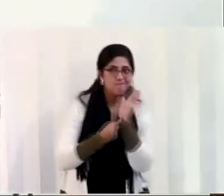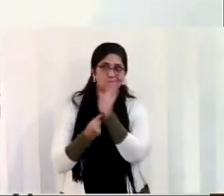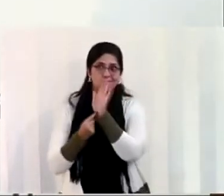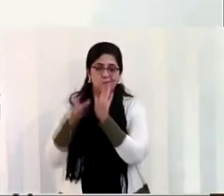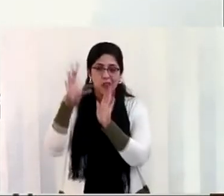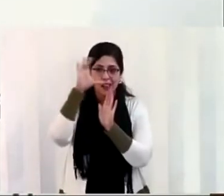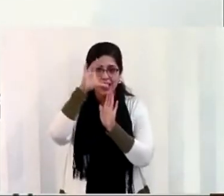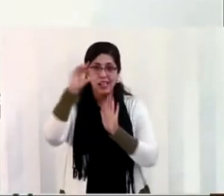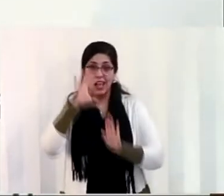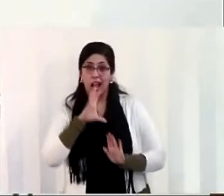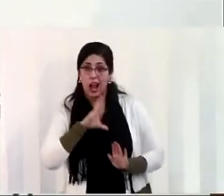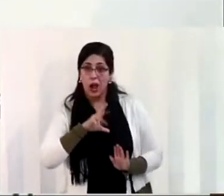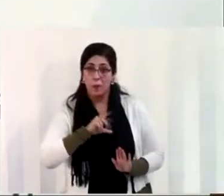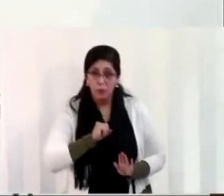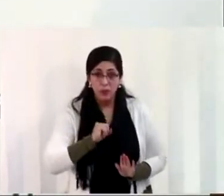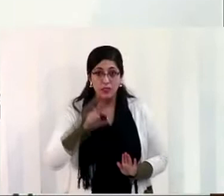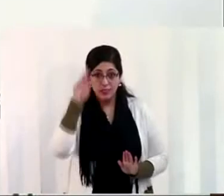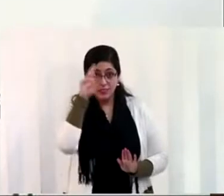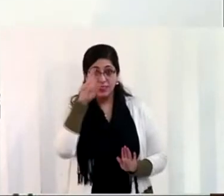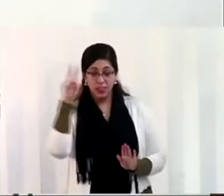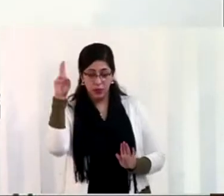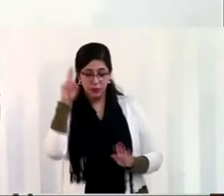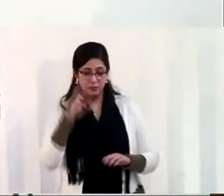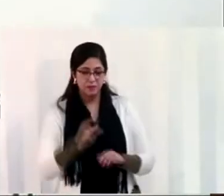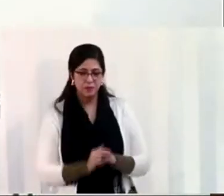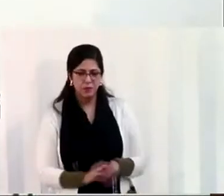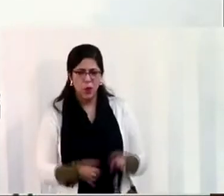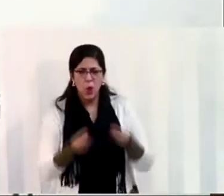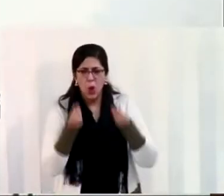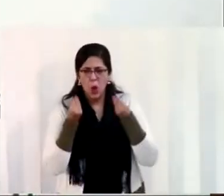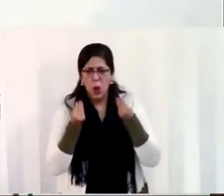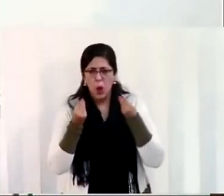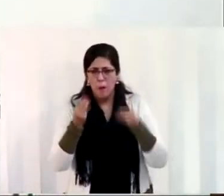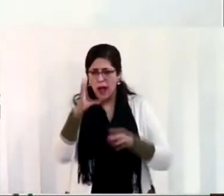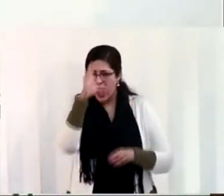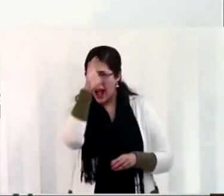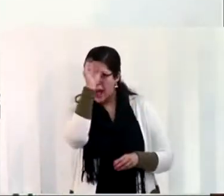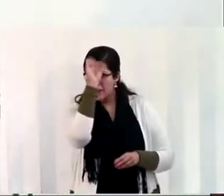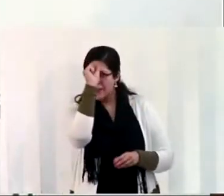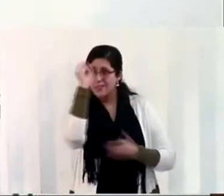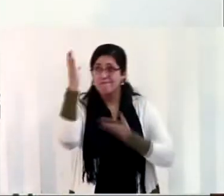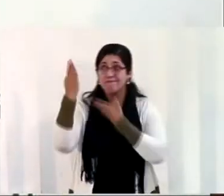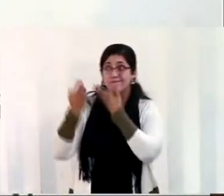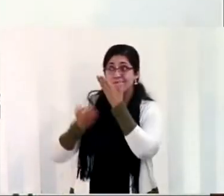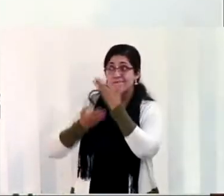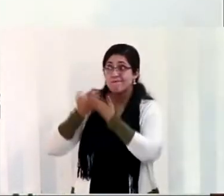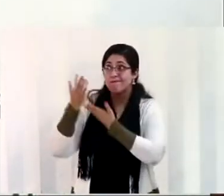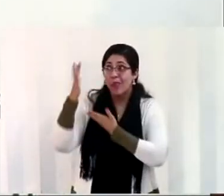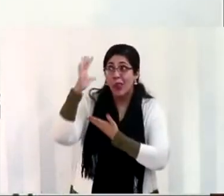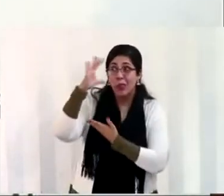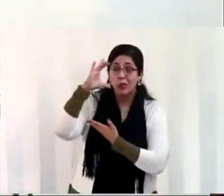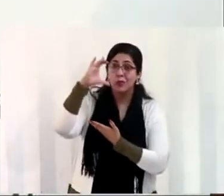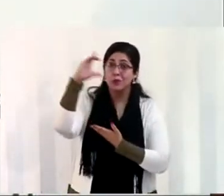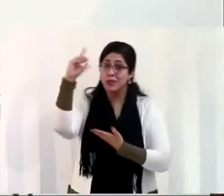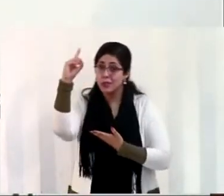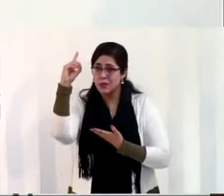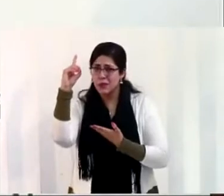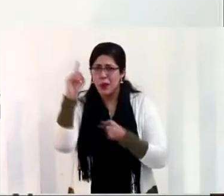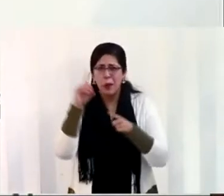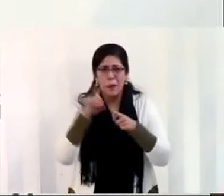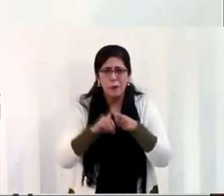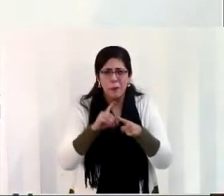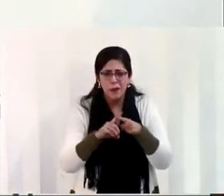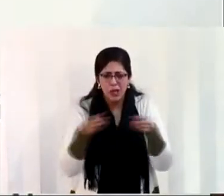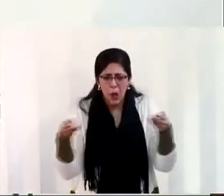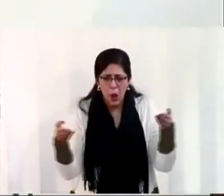em implicação final, o que nós podemos aprender em relação ao nosso relacionamento com Deus. Por que é que nós estamos nessa